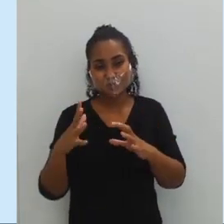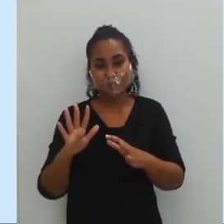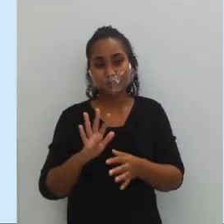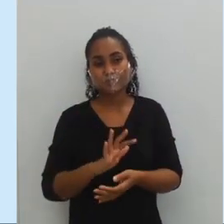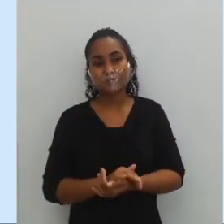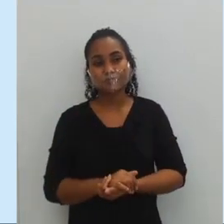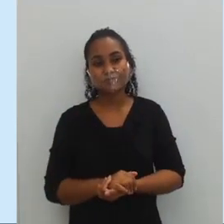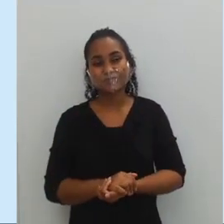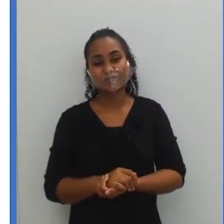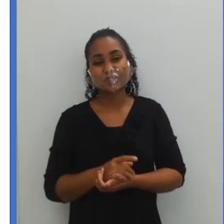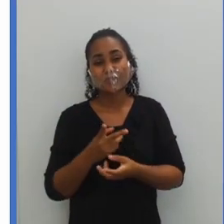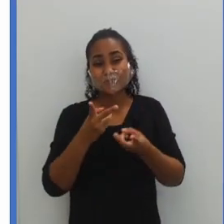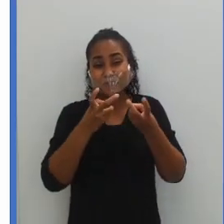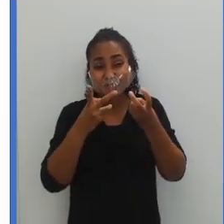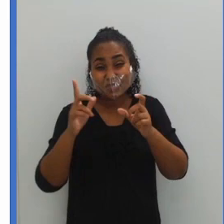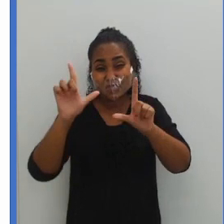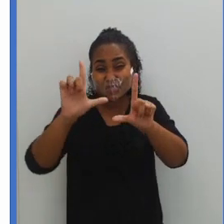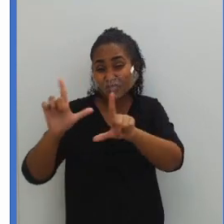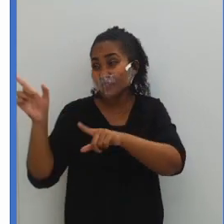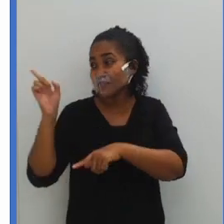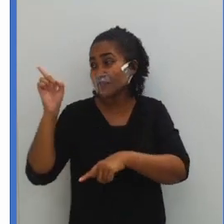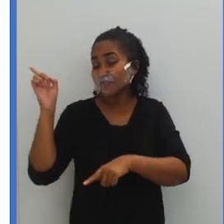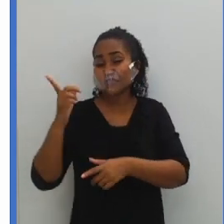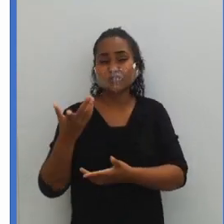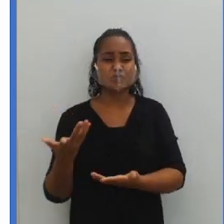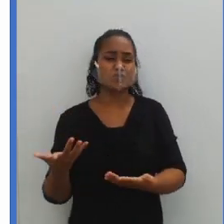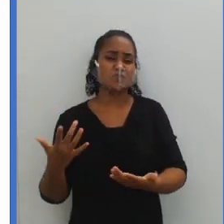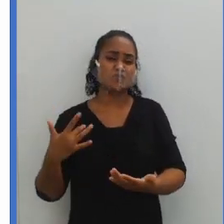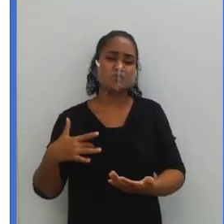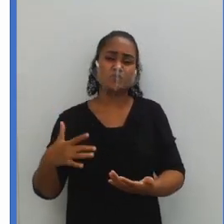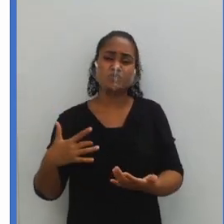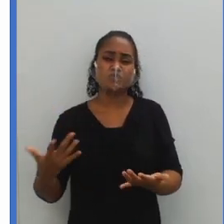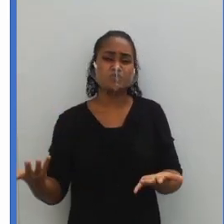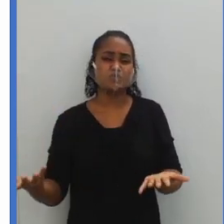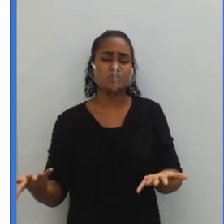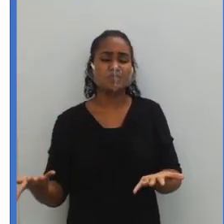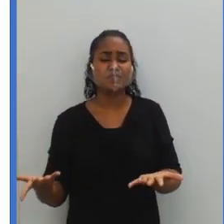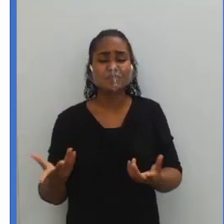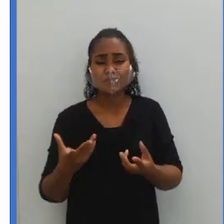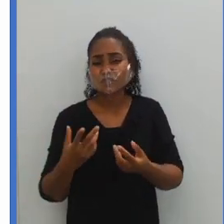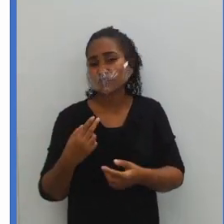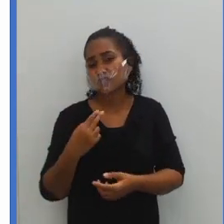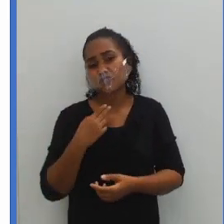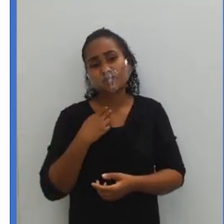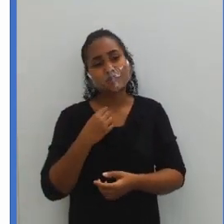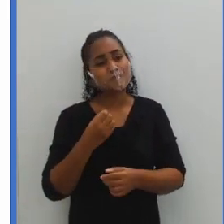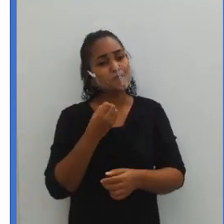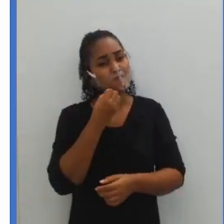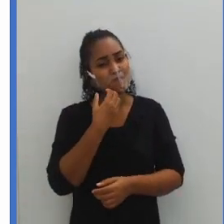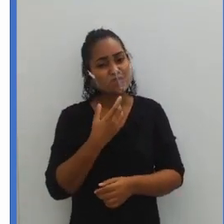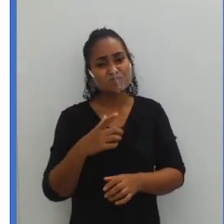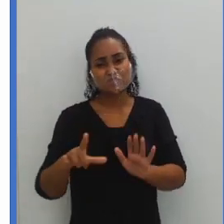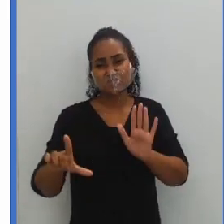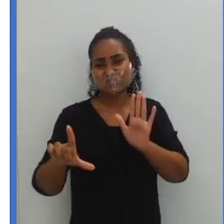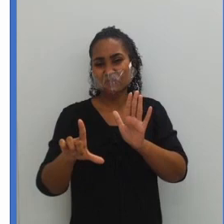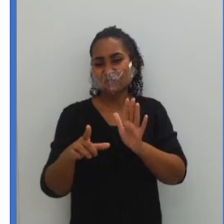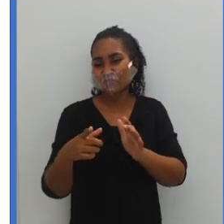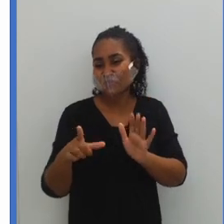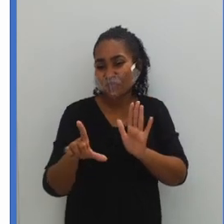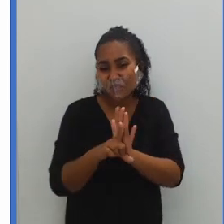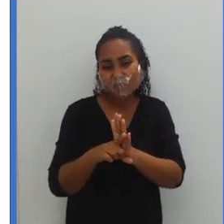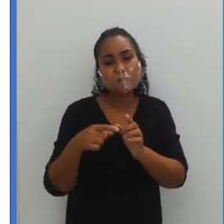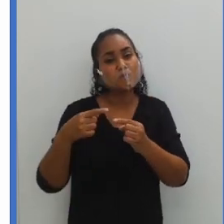essas rinhas. Então, olha só que judiação que fazem com o cachorro. Então, pessoal, não é legal fazer rinha